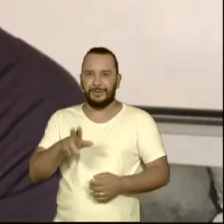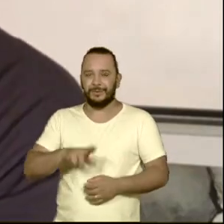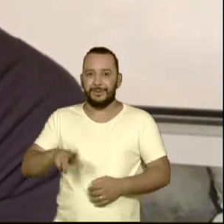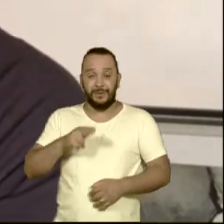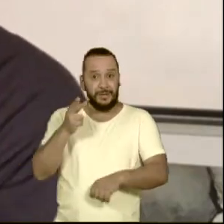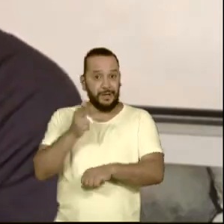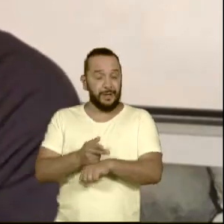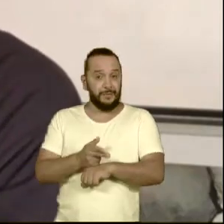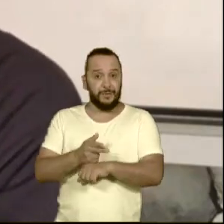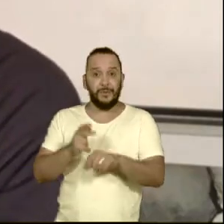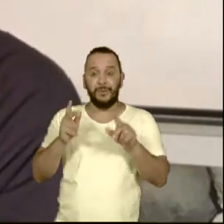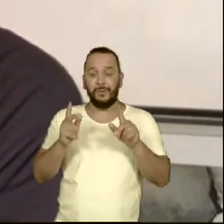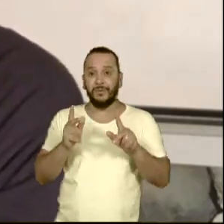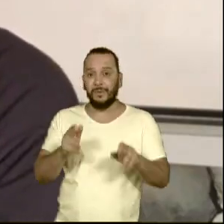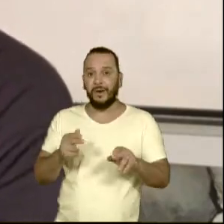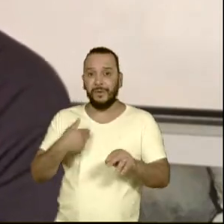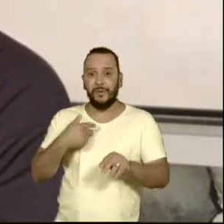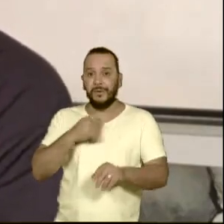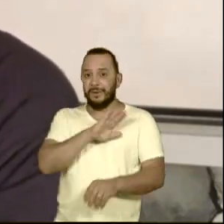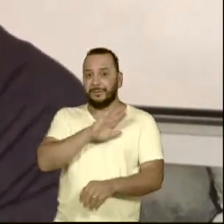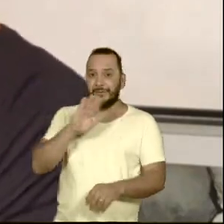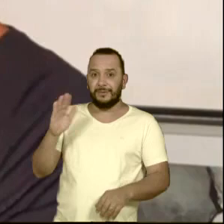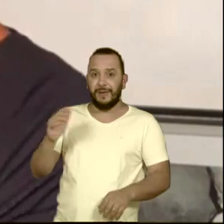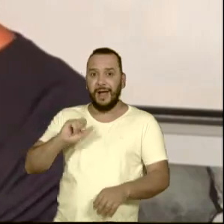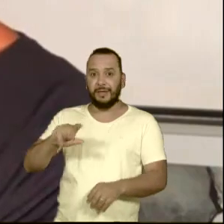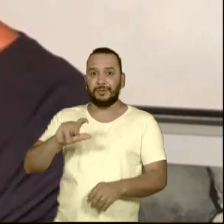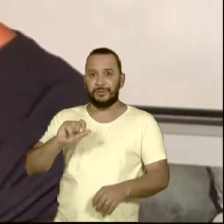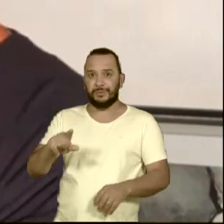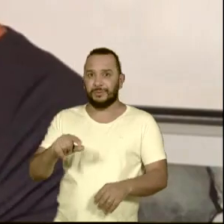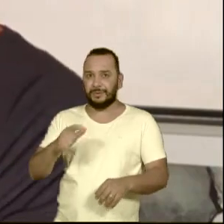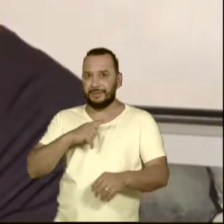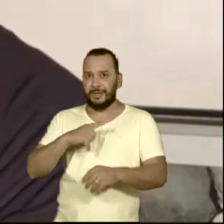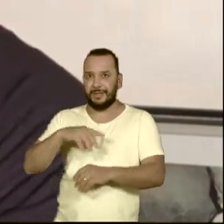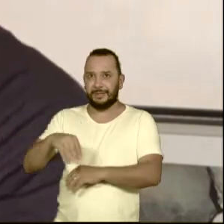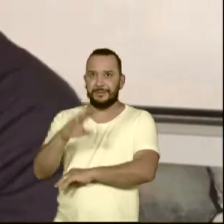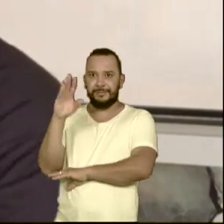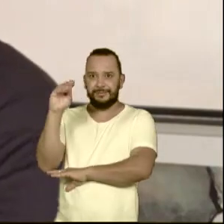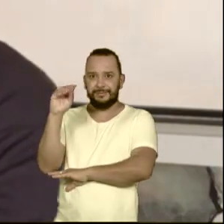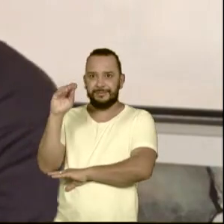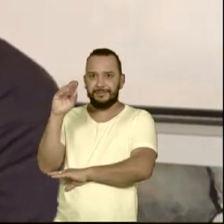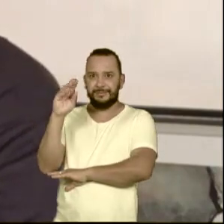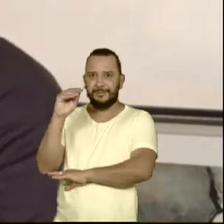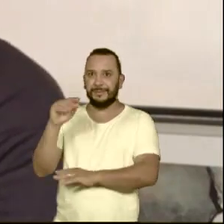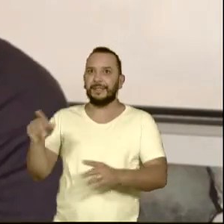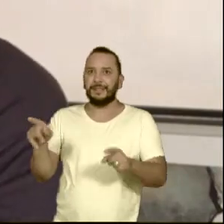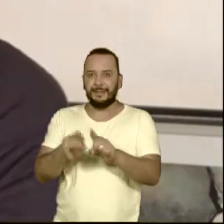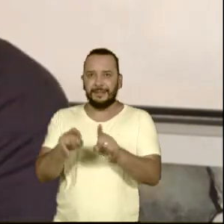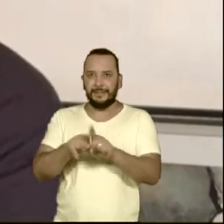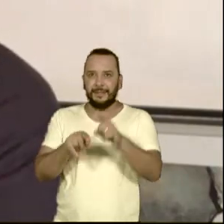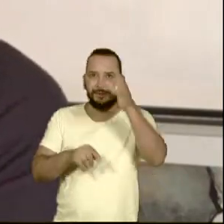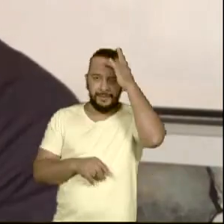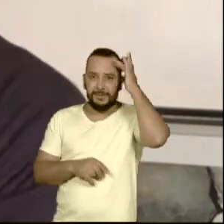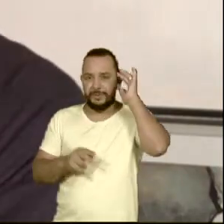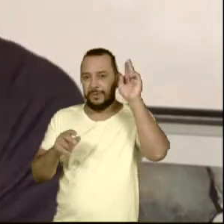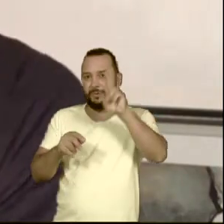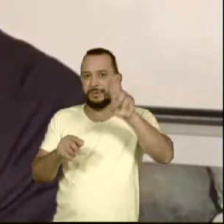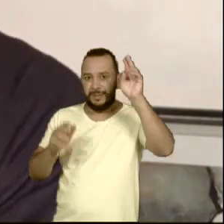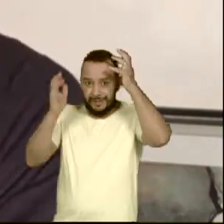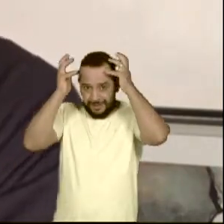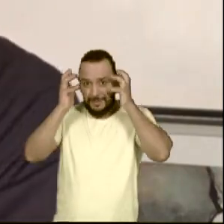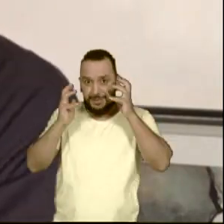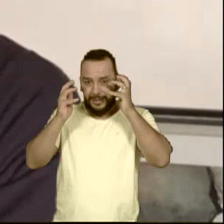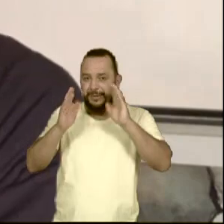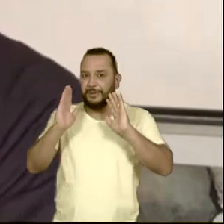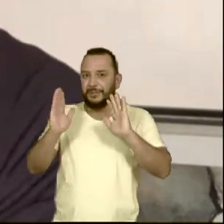como figurantes. E os figurantes têm desde boneco manipulável em primeiro plano como de pessoas usando cabeção lá em